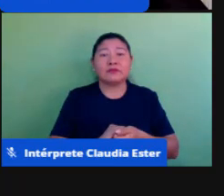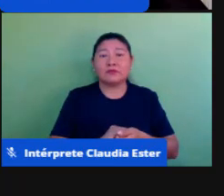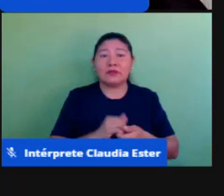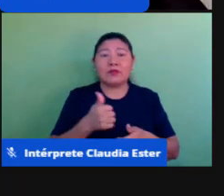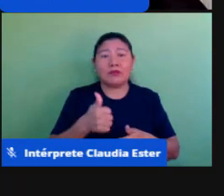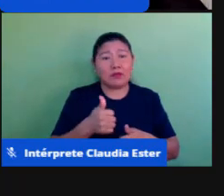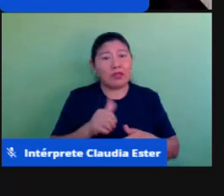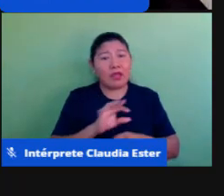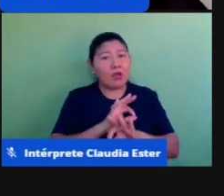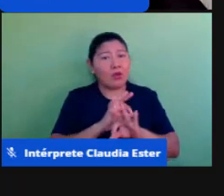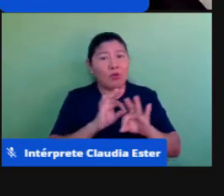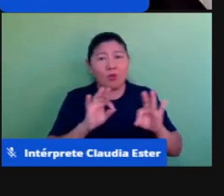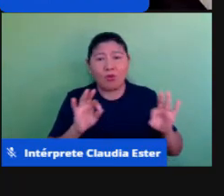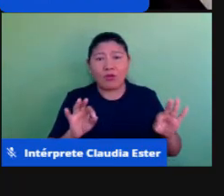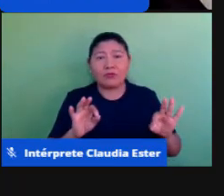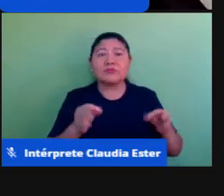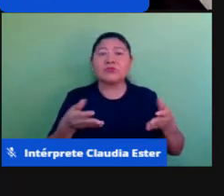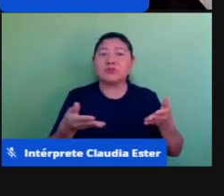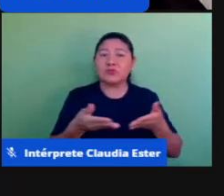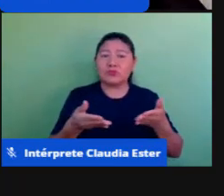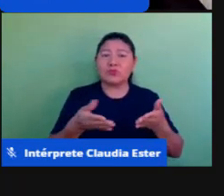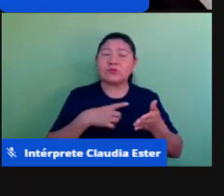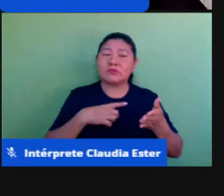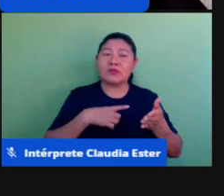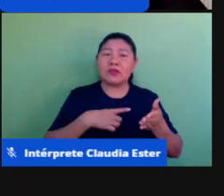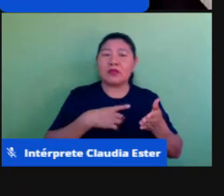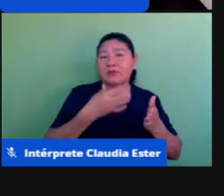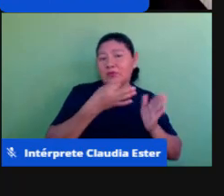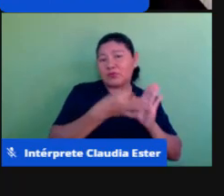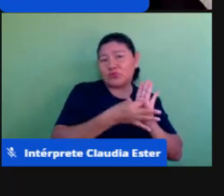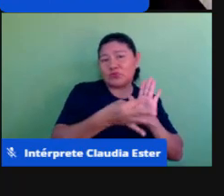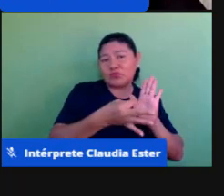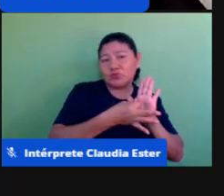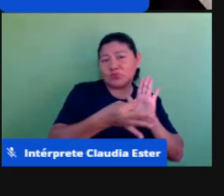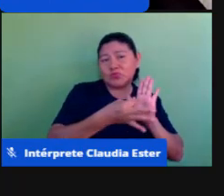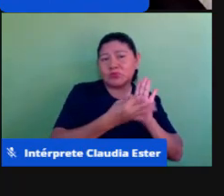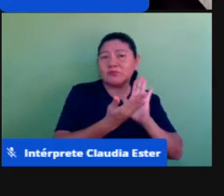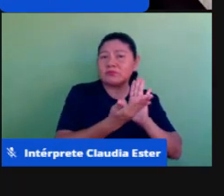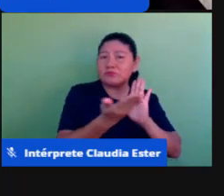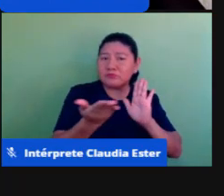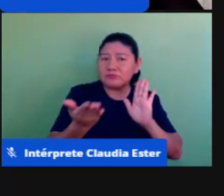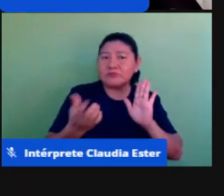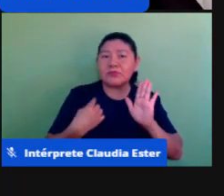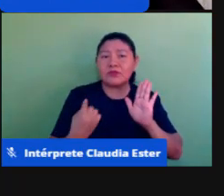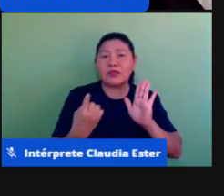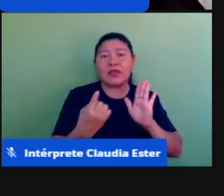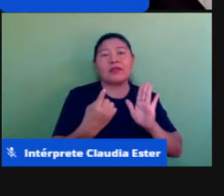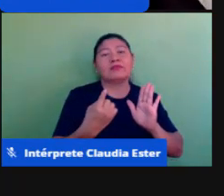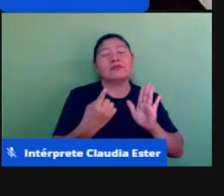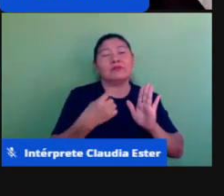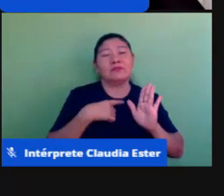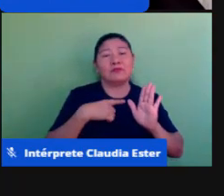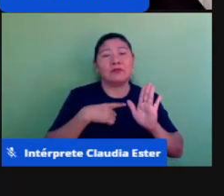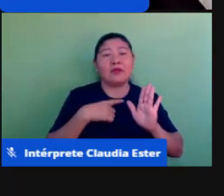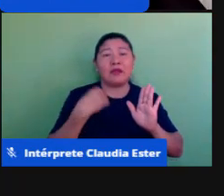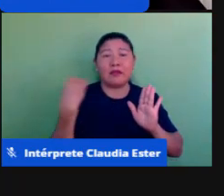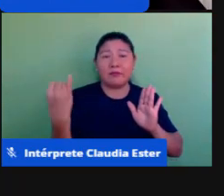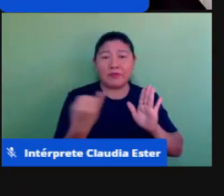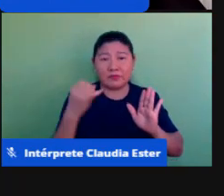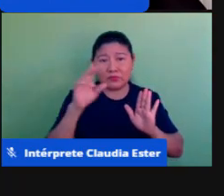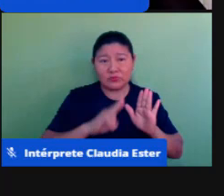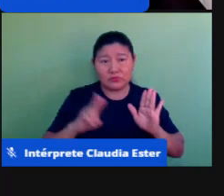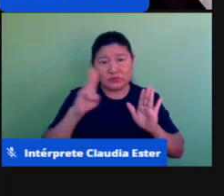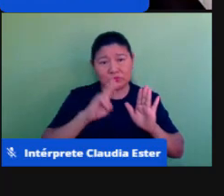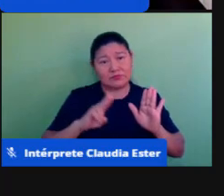é isso que nós temos hoje. Então, nós temos que nos apegar a essas ferramentas. Nós temos também